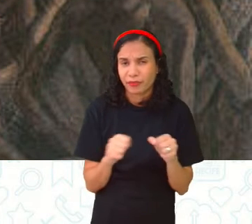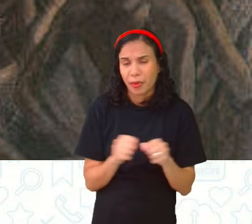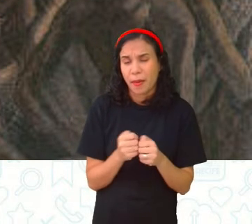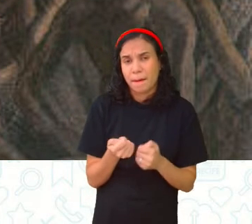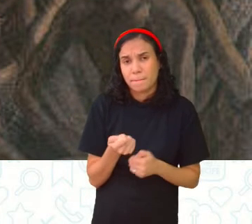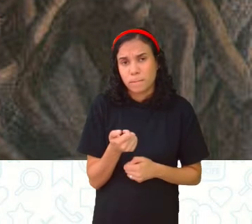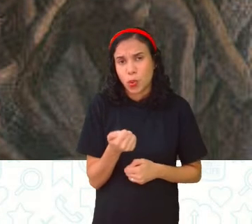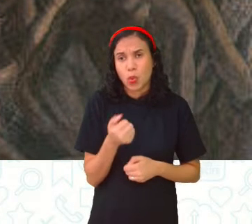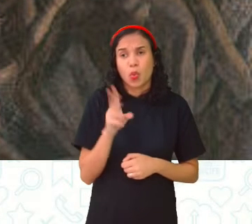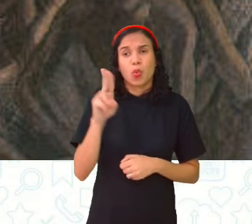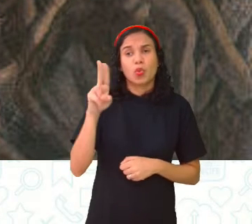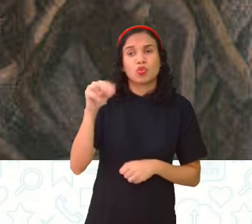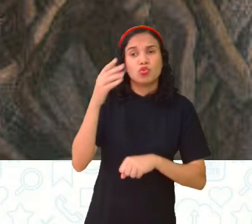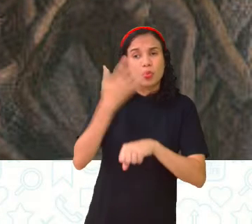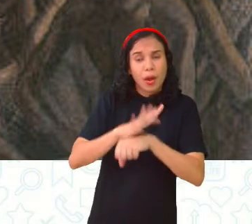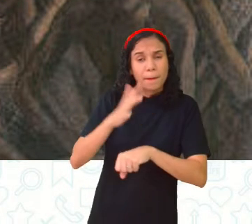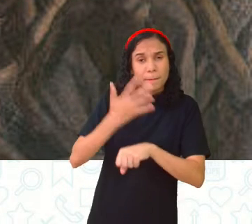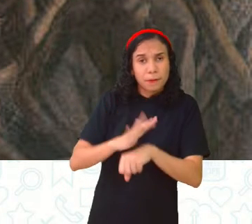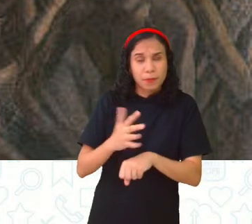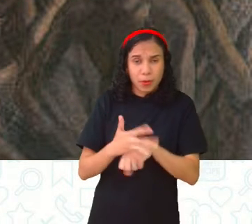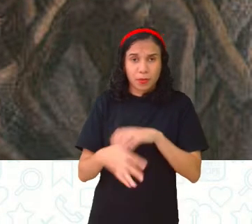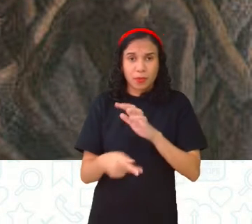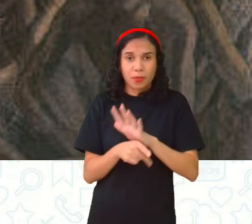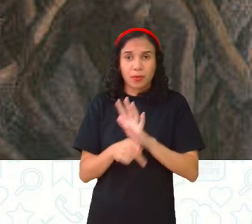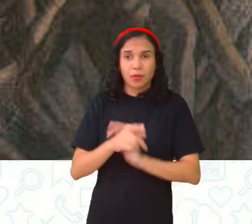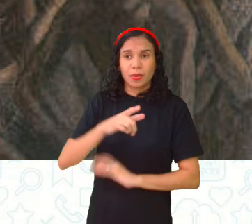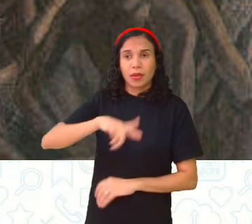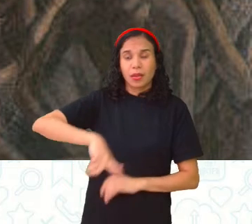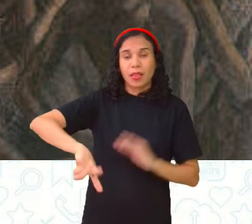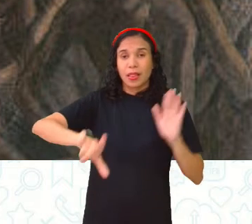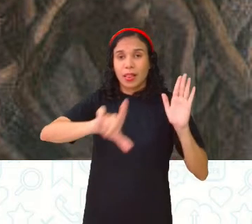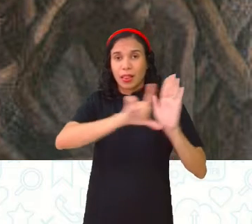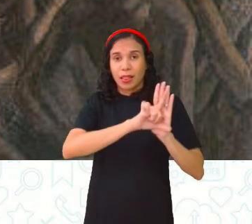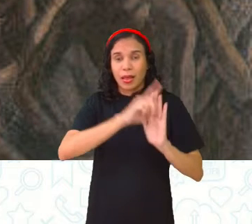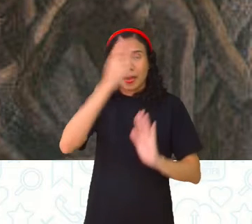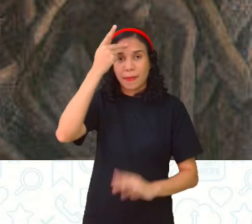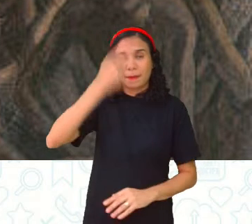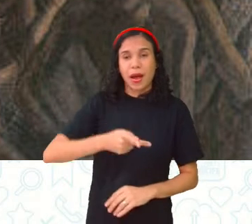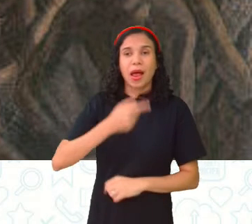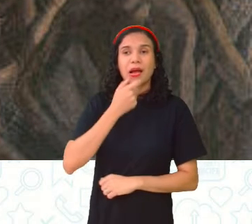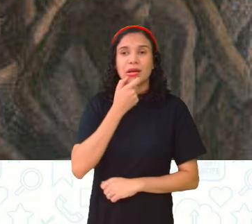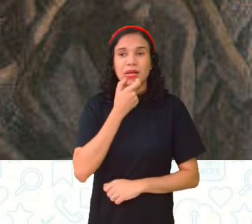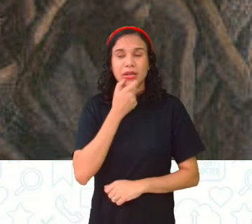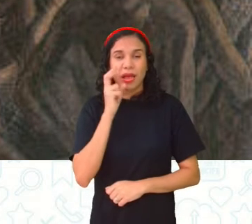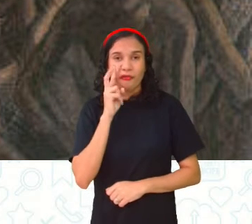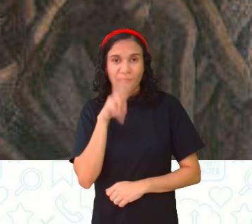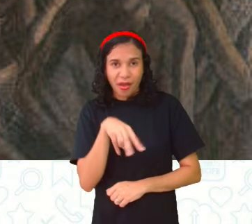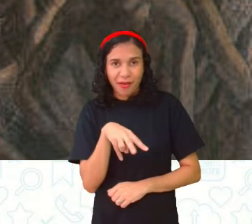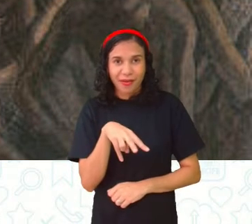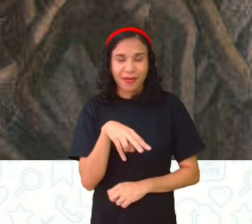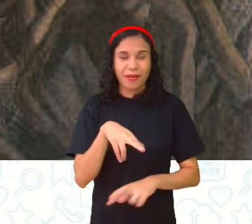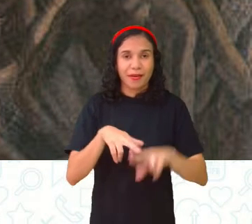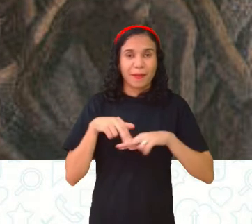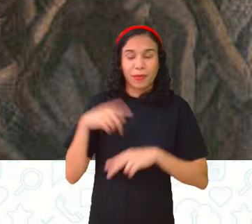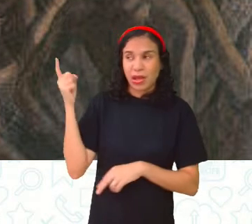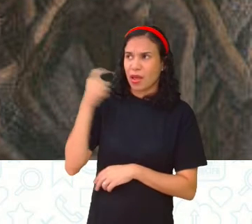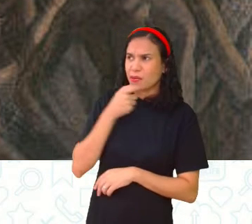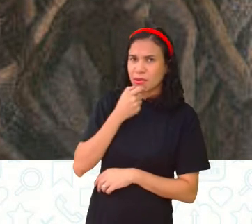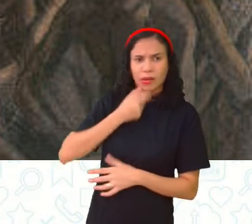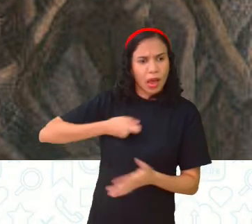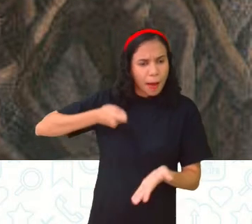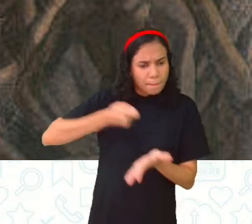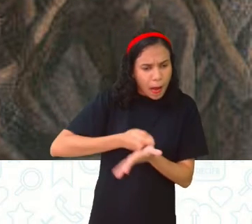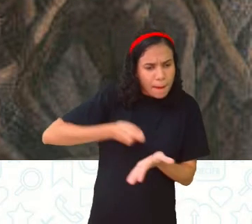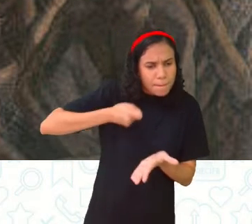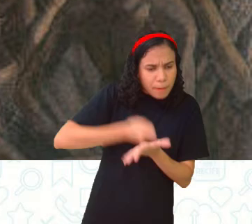efetivamente implantada e ficou conhecida como Lei para Inglês Ver. Porque a Inglaterra estava ali pressionando